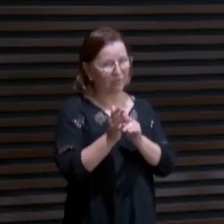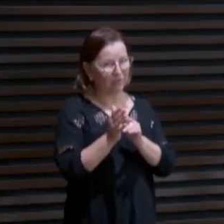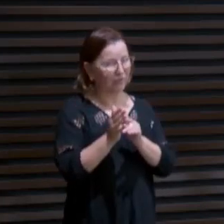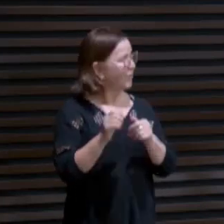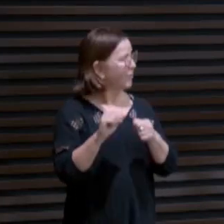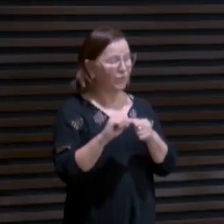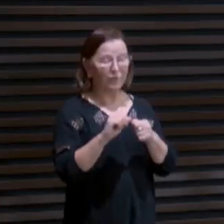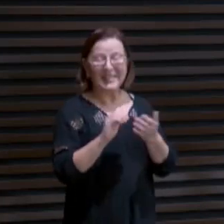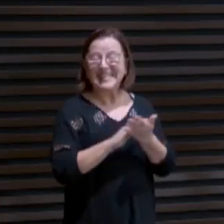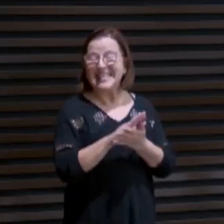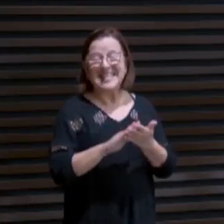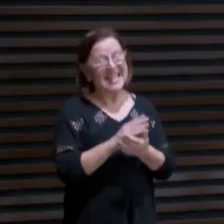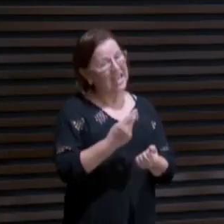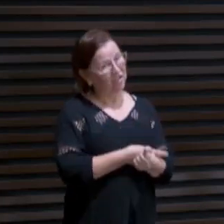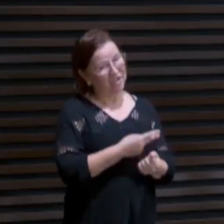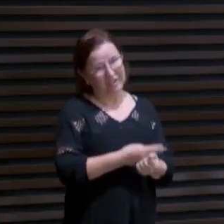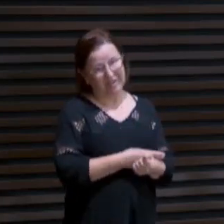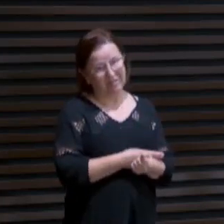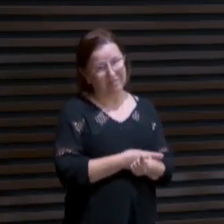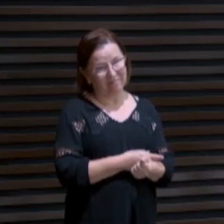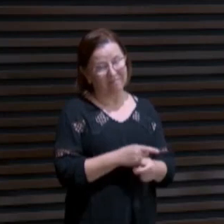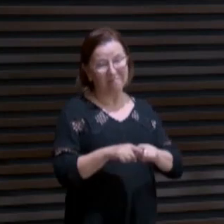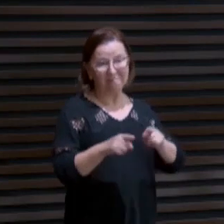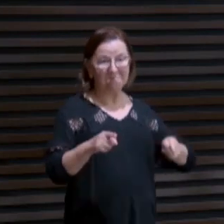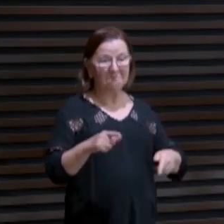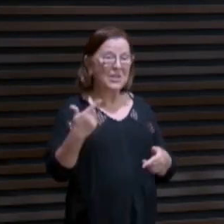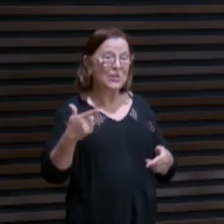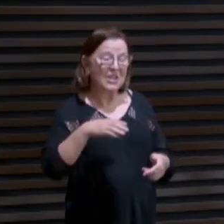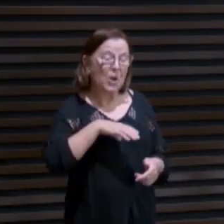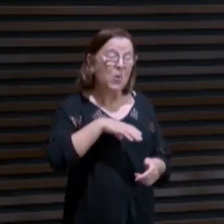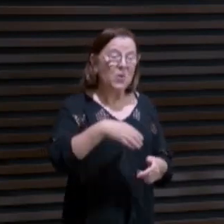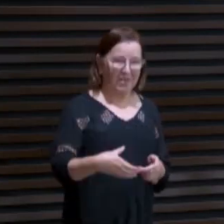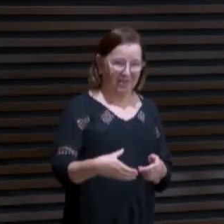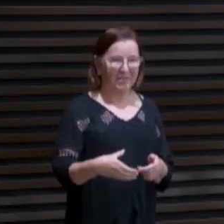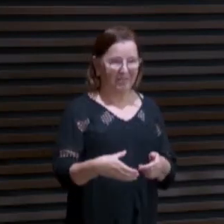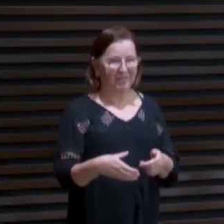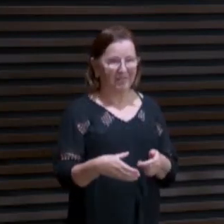isso. Mesmo assim, ele não teve coragem moral